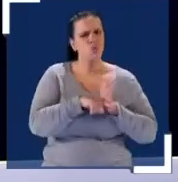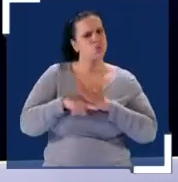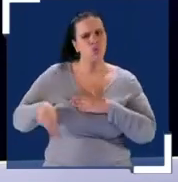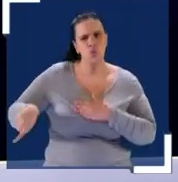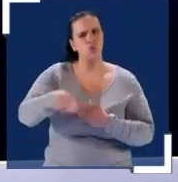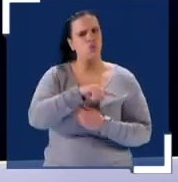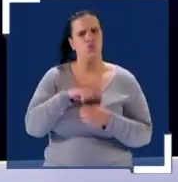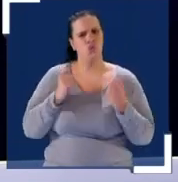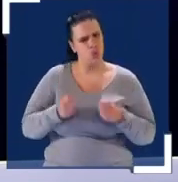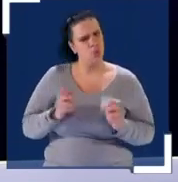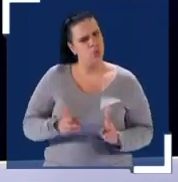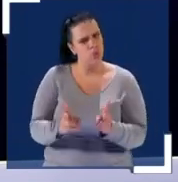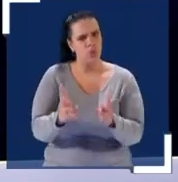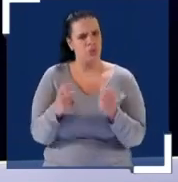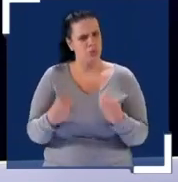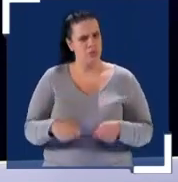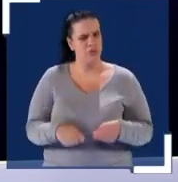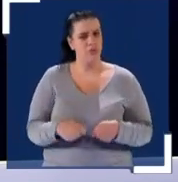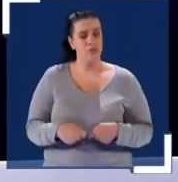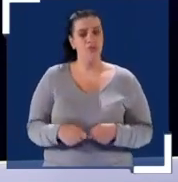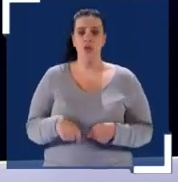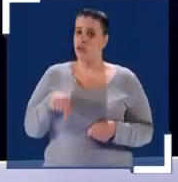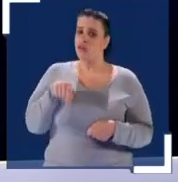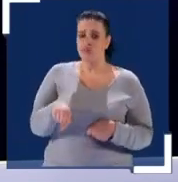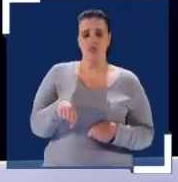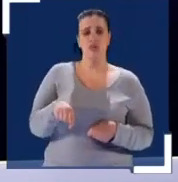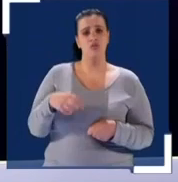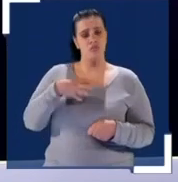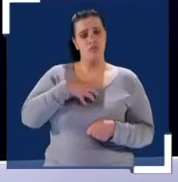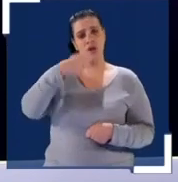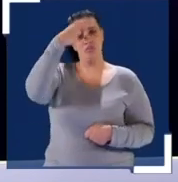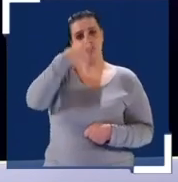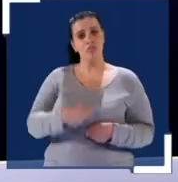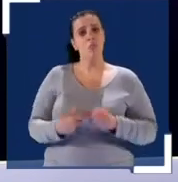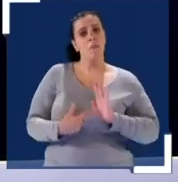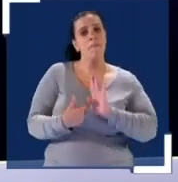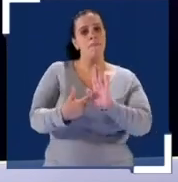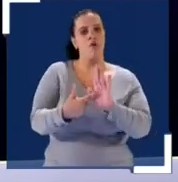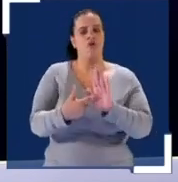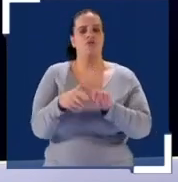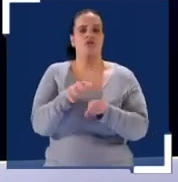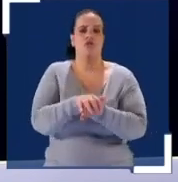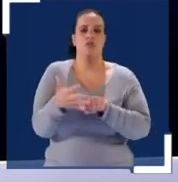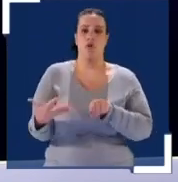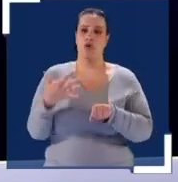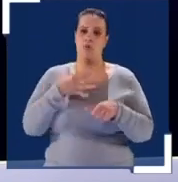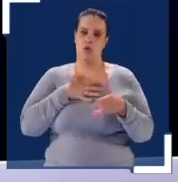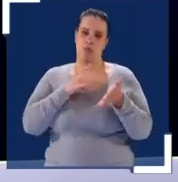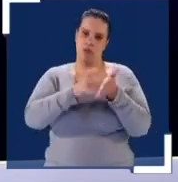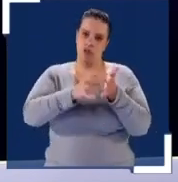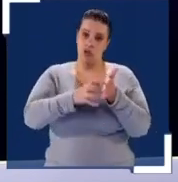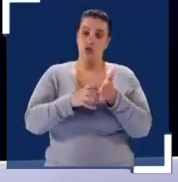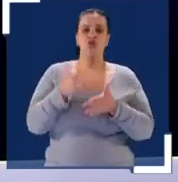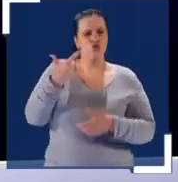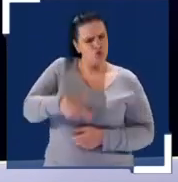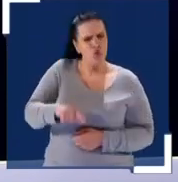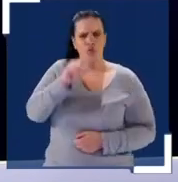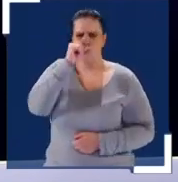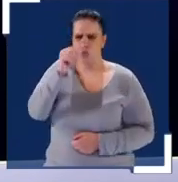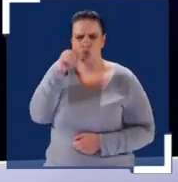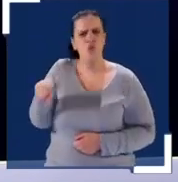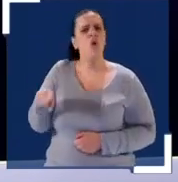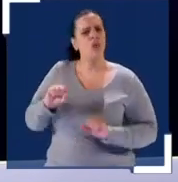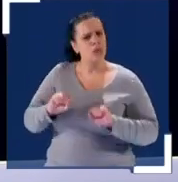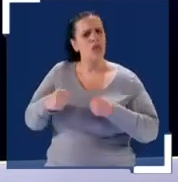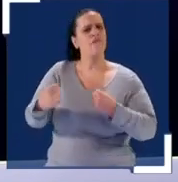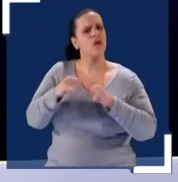devem prosseguir normalmente e isso faz parte de um posicionamento democrático do meu partido. Geraldo Alckmin, volto a dizer, sempre defendeu